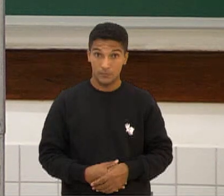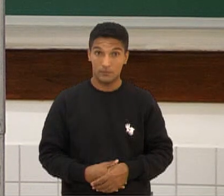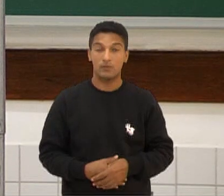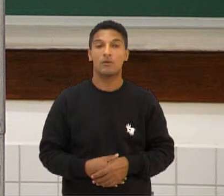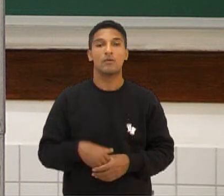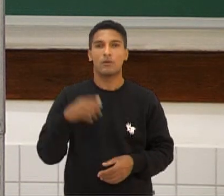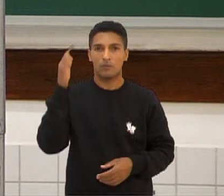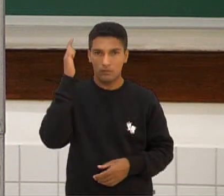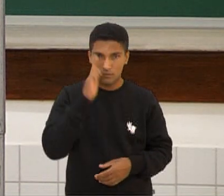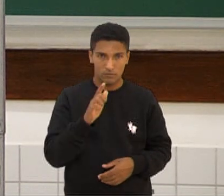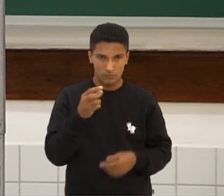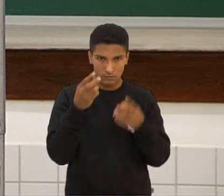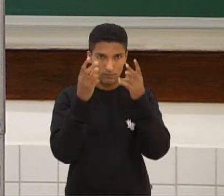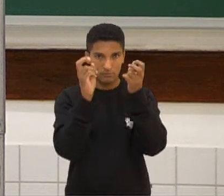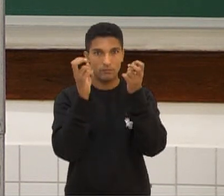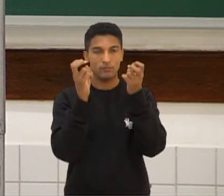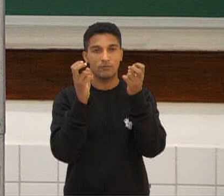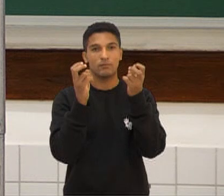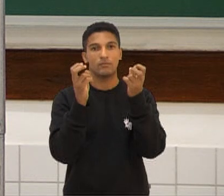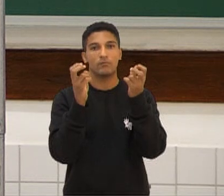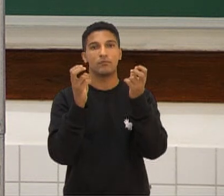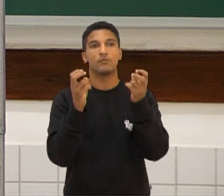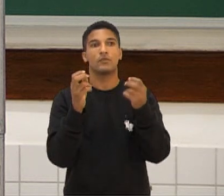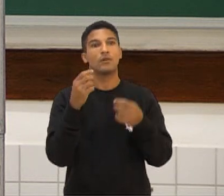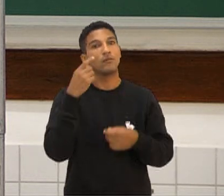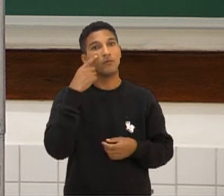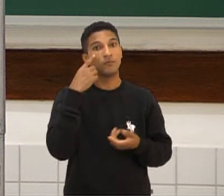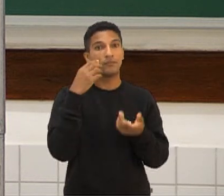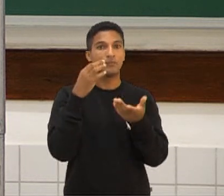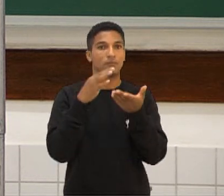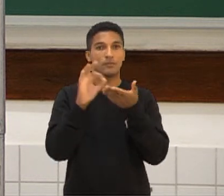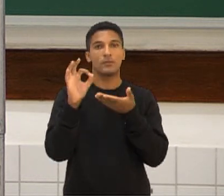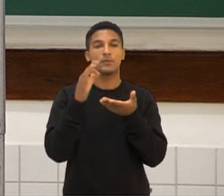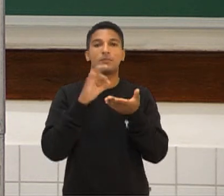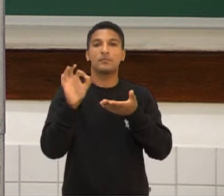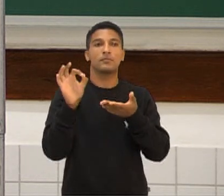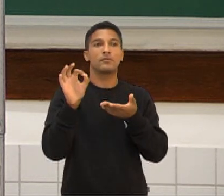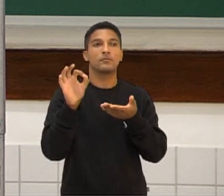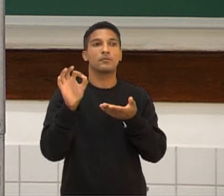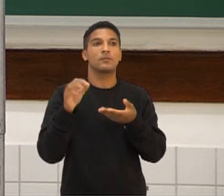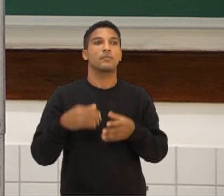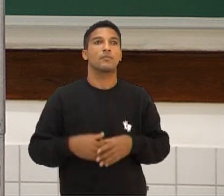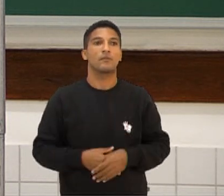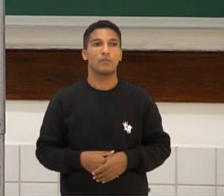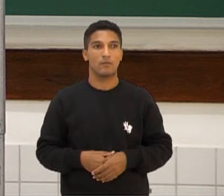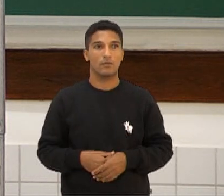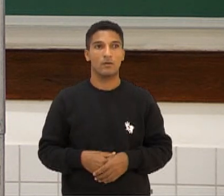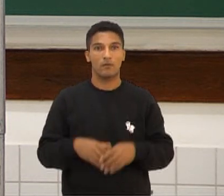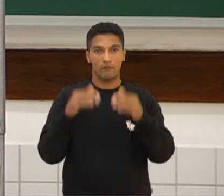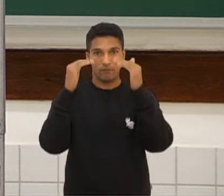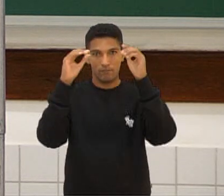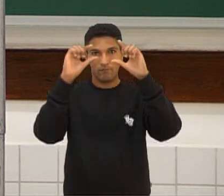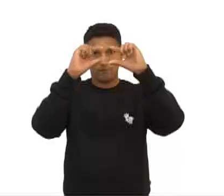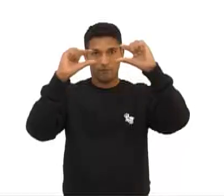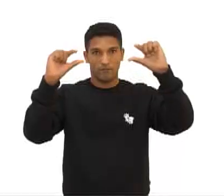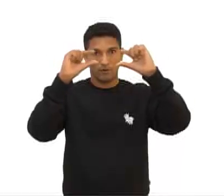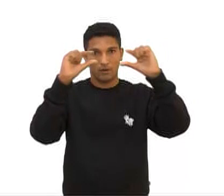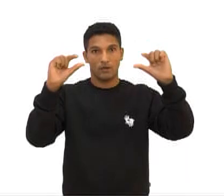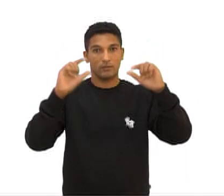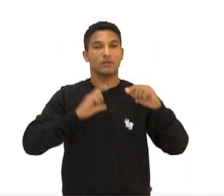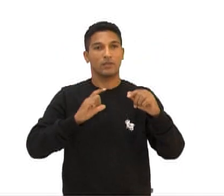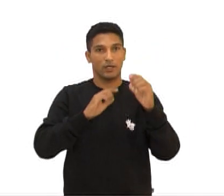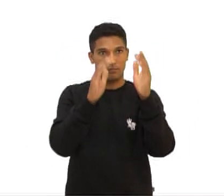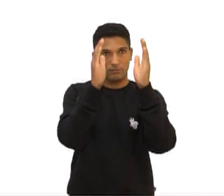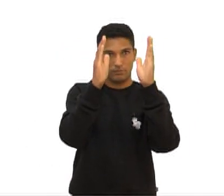Daí, conseguiram? Verificaram? Então, temos ali. A, no período acima, uma oração principal e